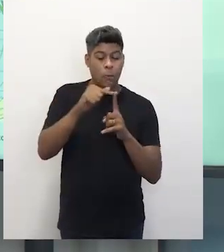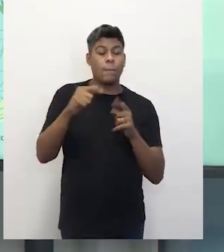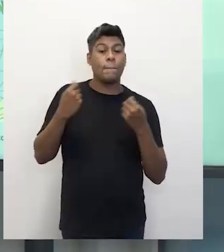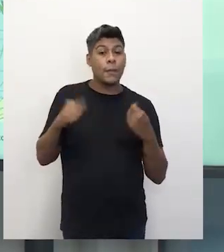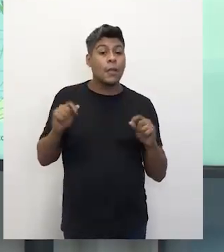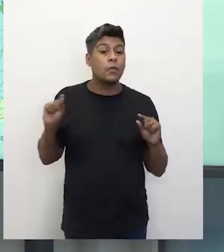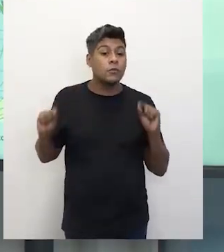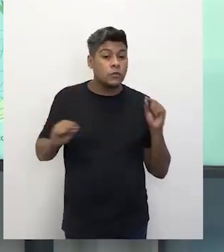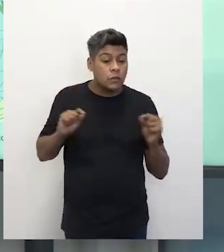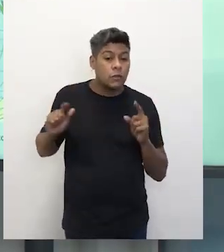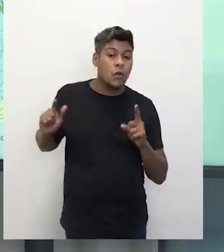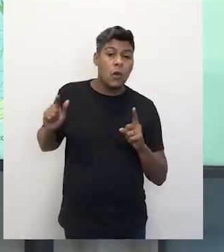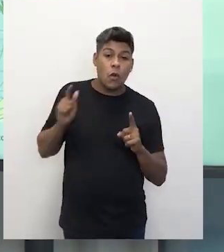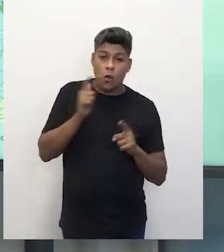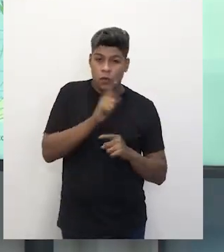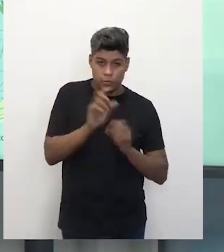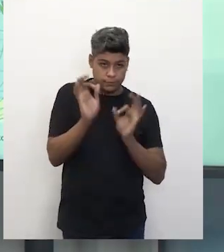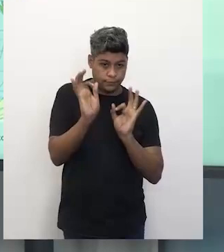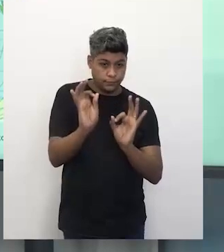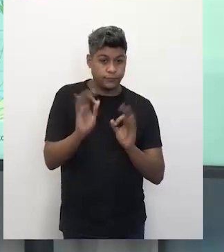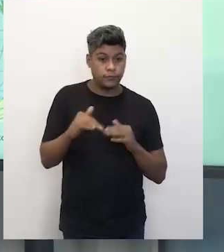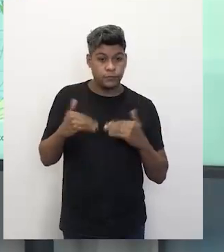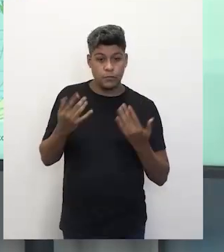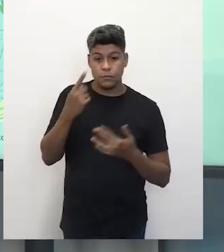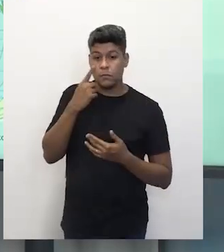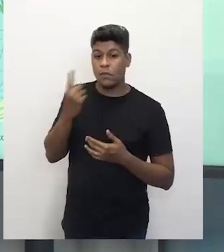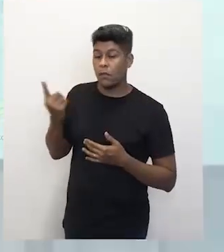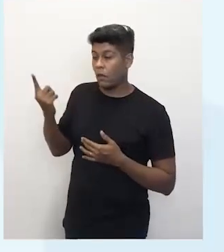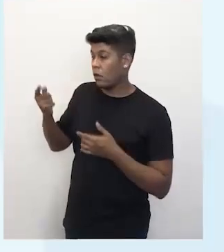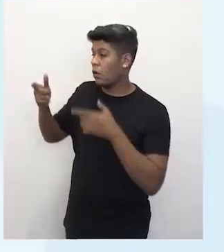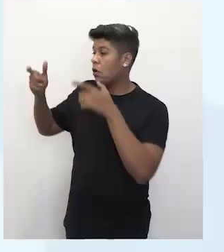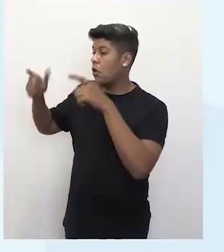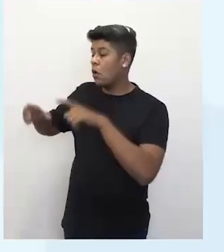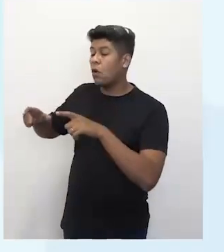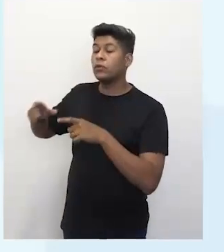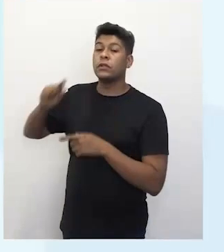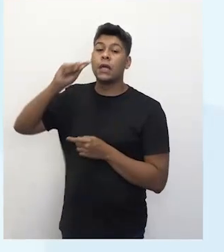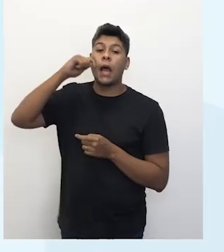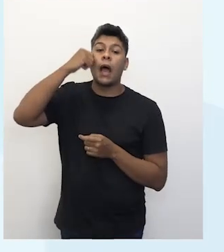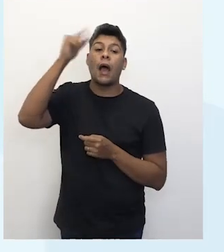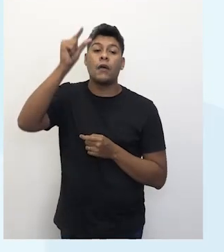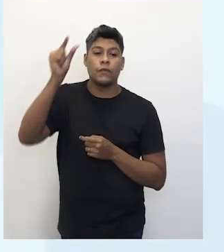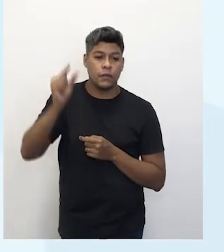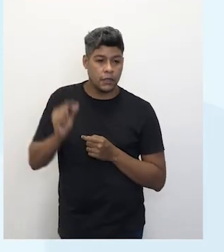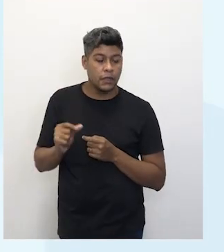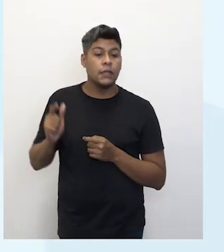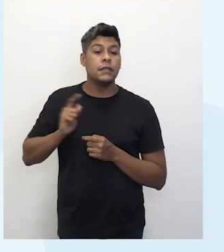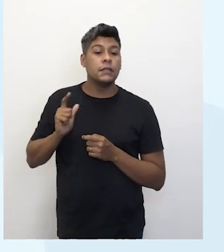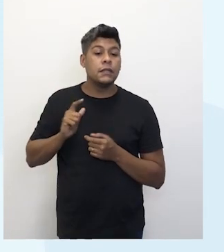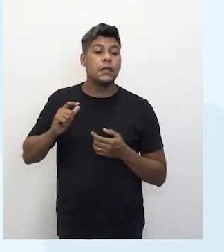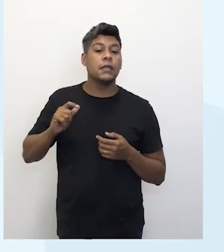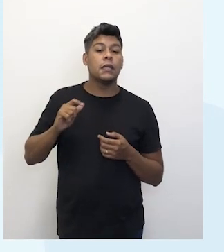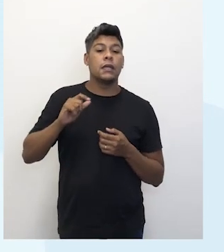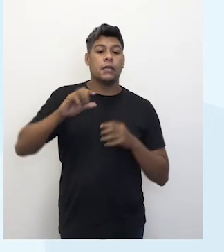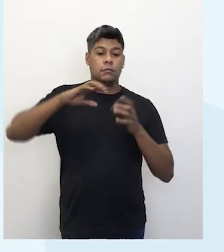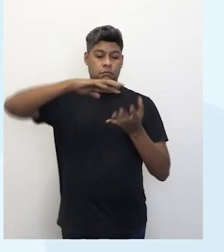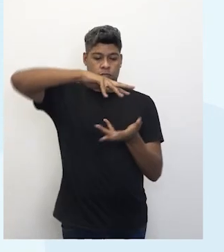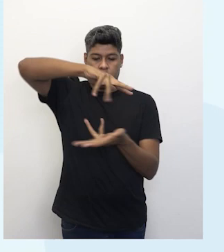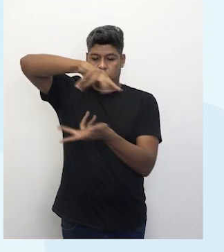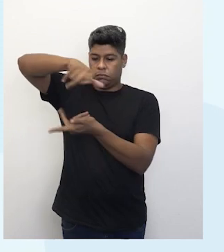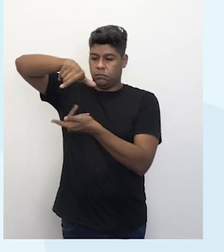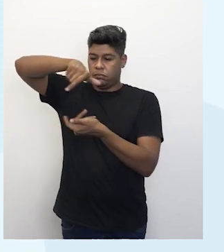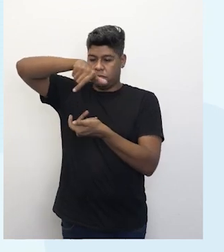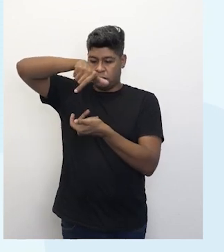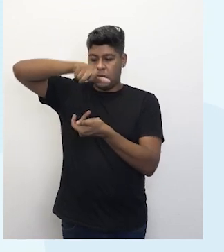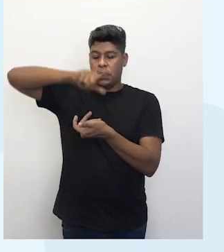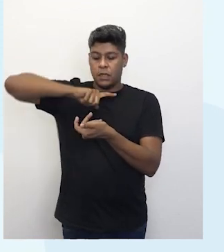aí tem que ser alcançados Tá certo vamos ver a localização do continente africano trazem-nos aí o planisfério E aí